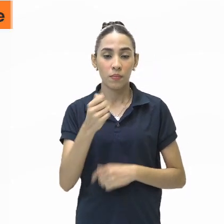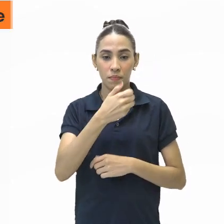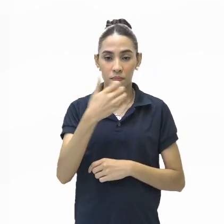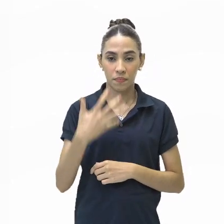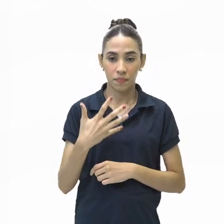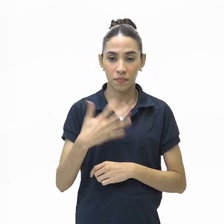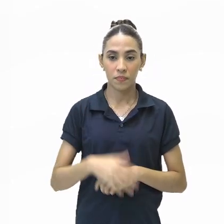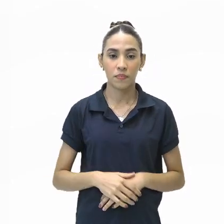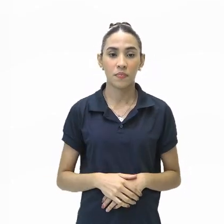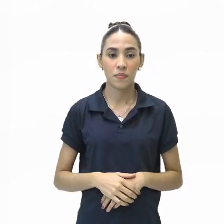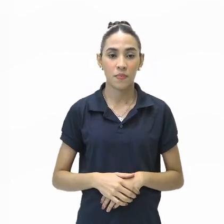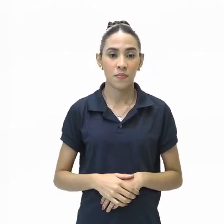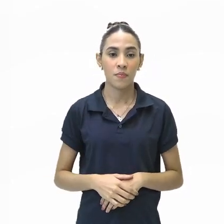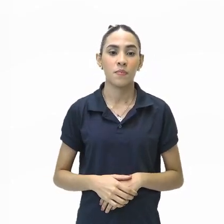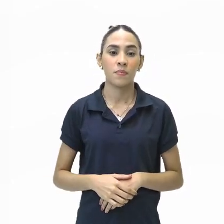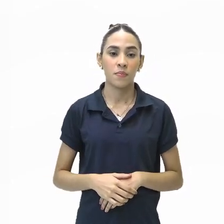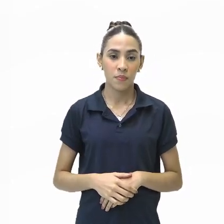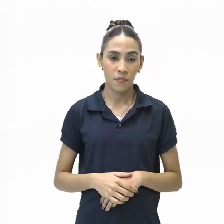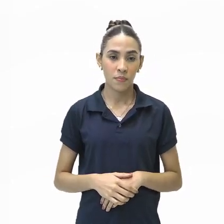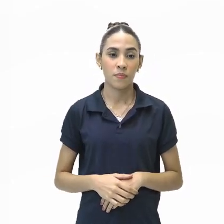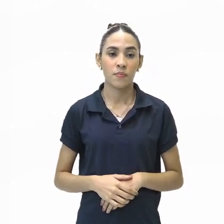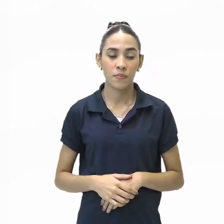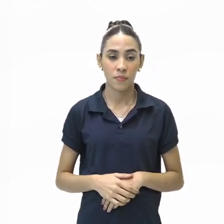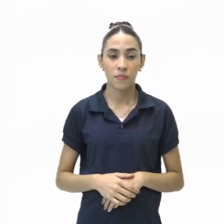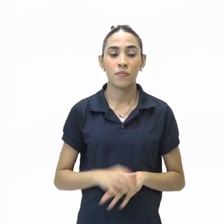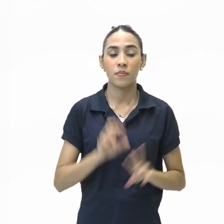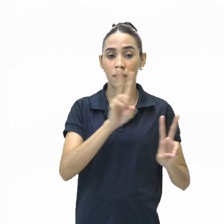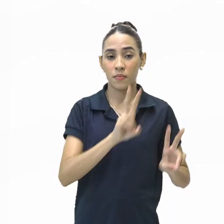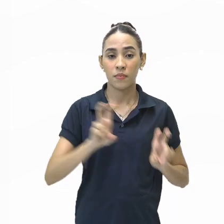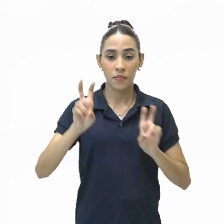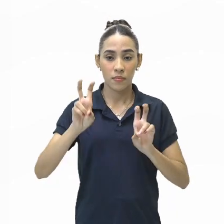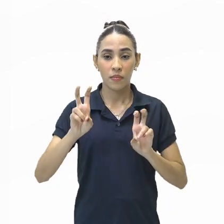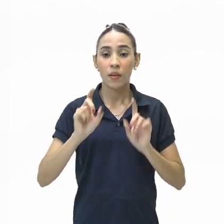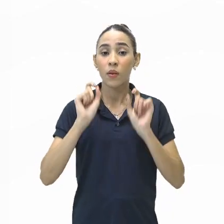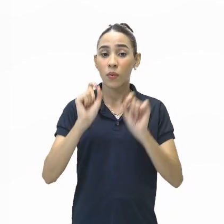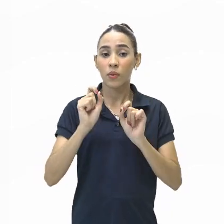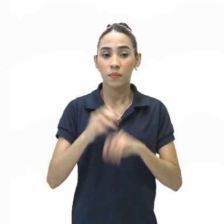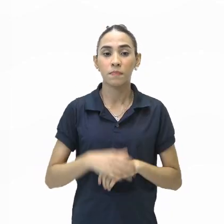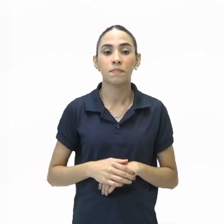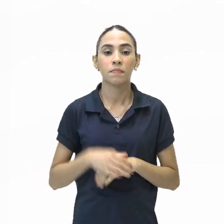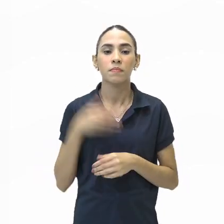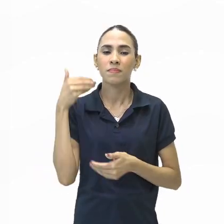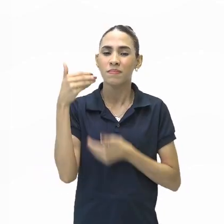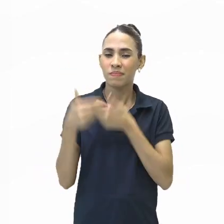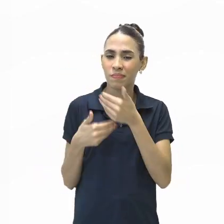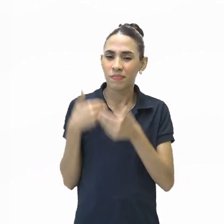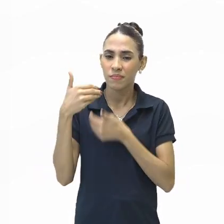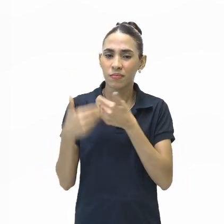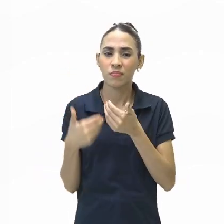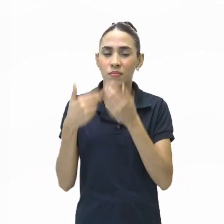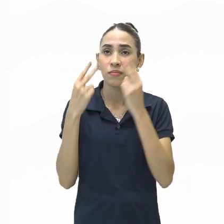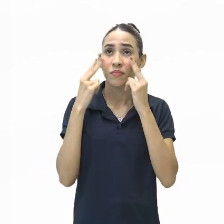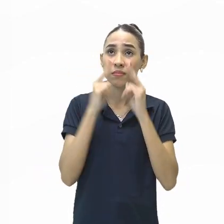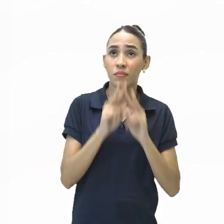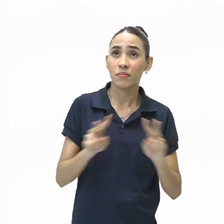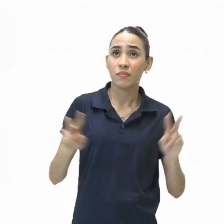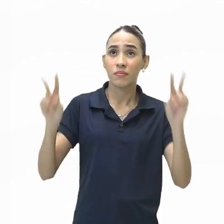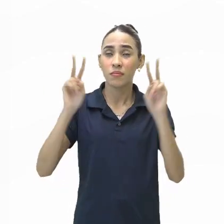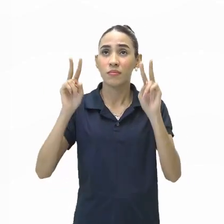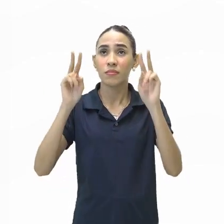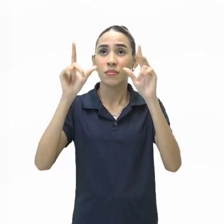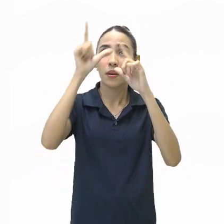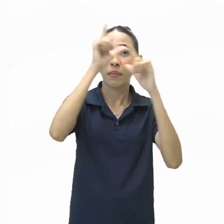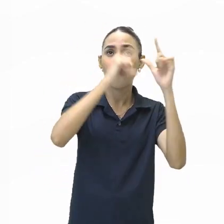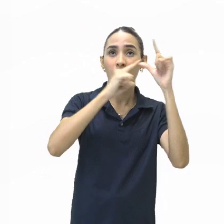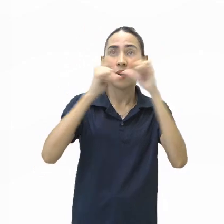cada uma? Vamos lá. Então, vejo que a citação está aonde? Passamos tanto tempo olhando para as